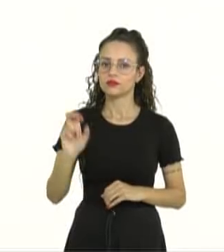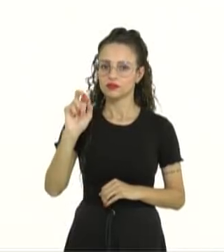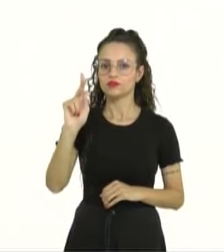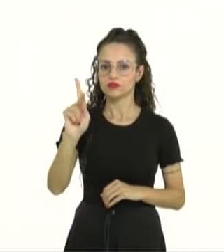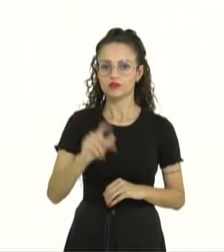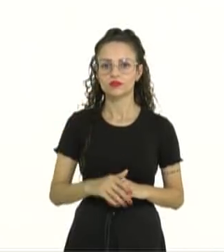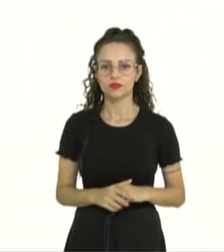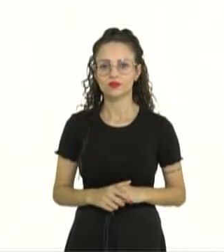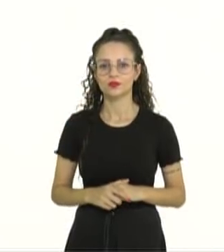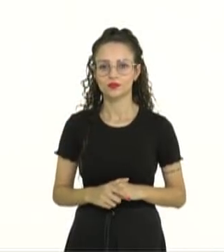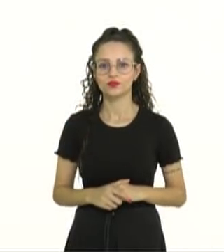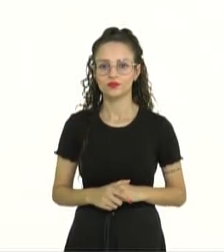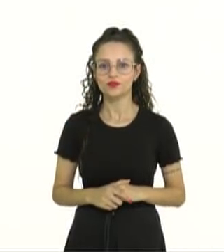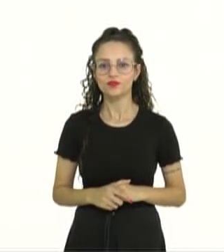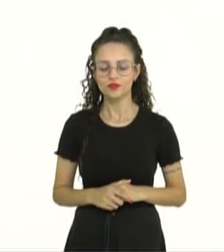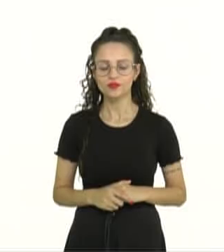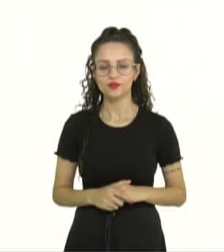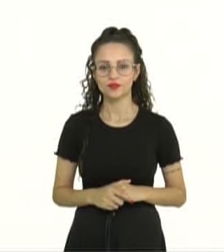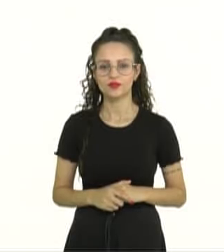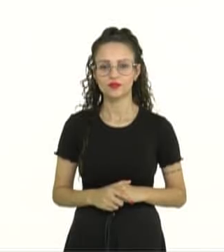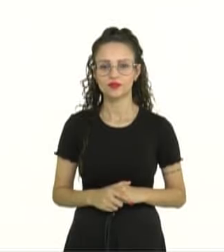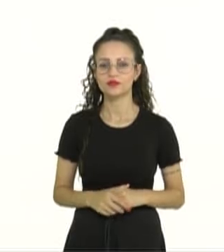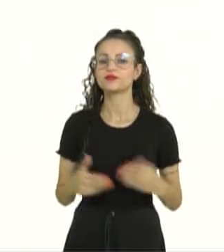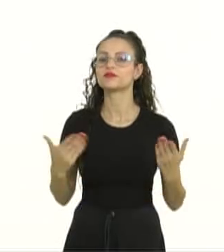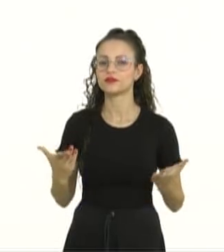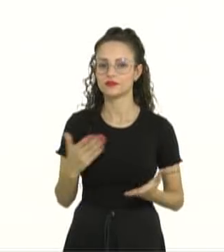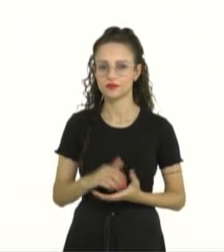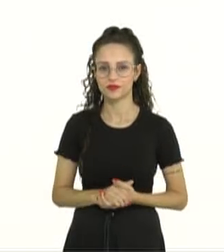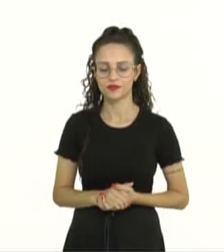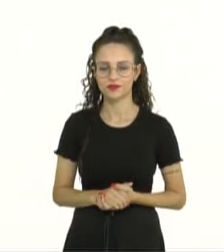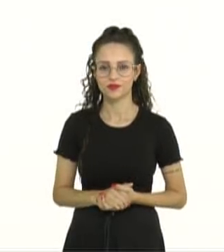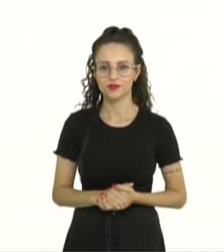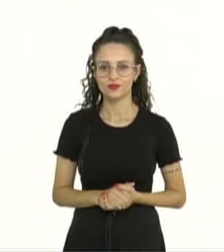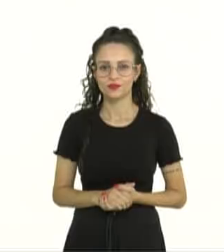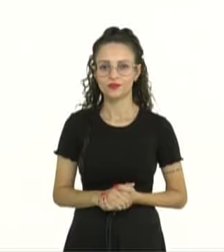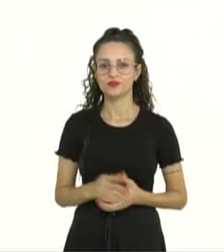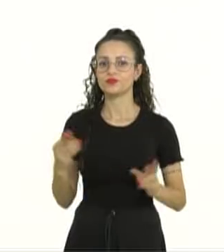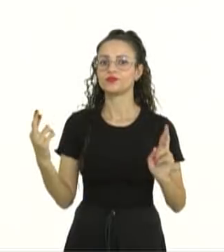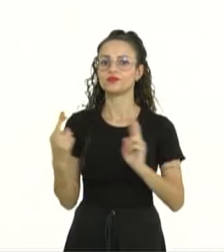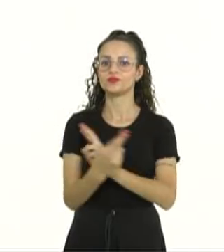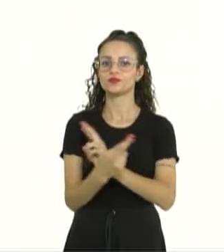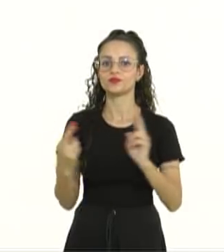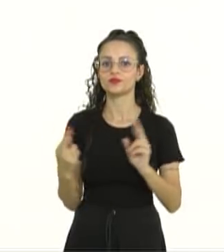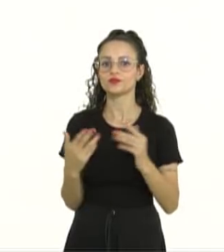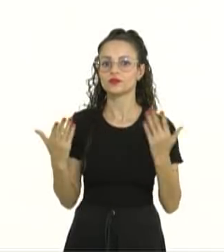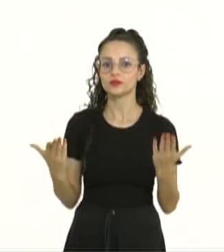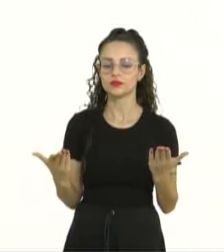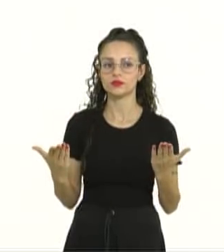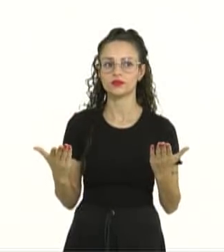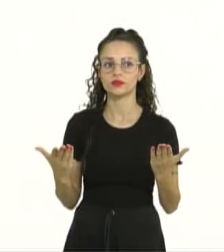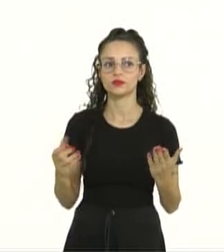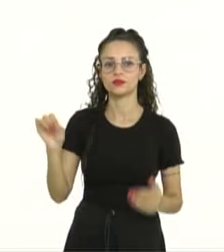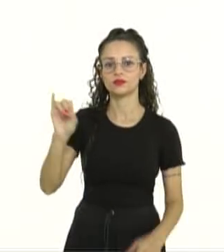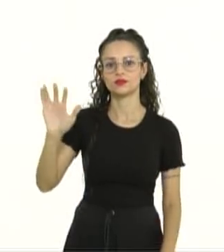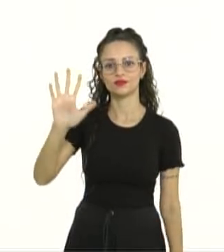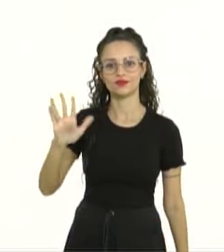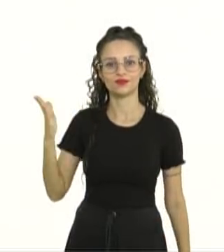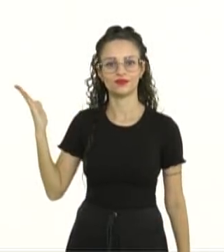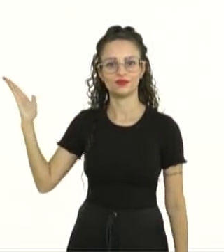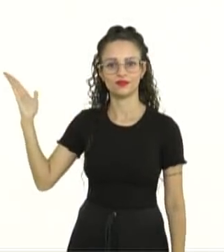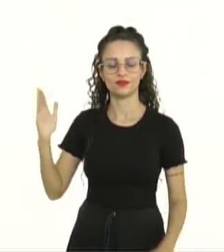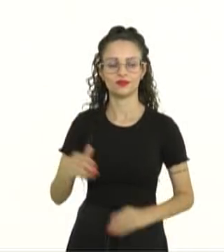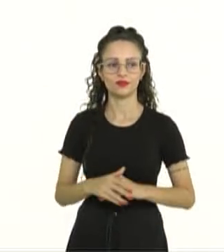já falei para vocês, né? E aí? Que relação poderíamos estabelecer entre as duas imagens?